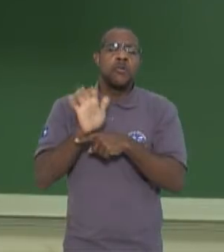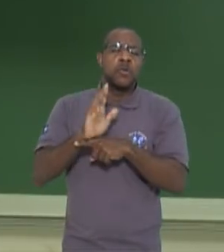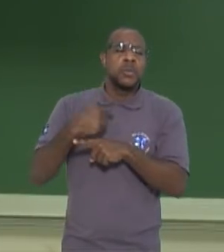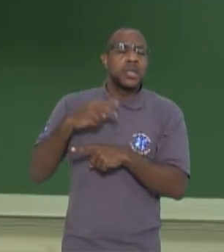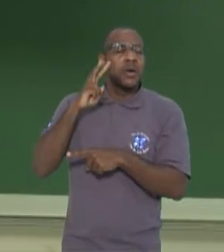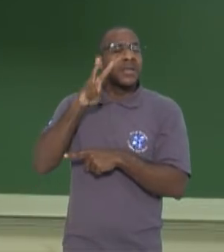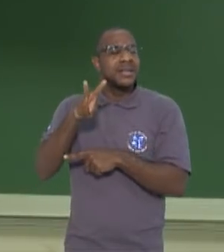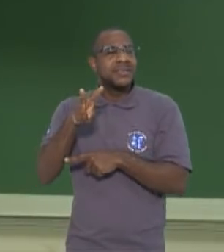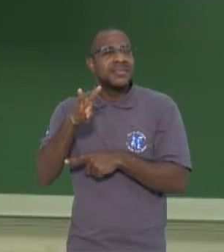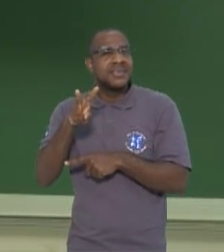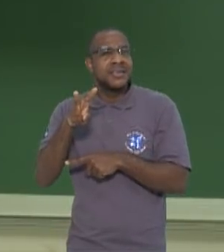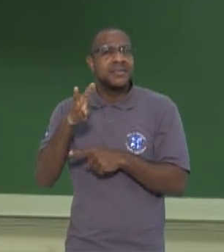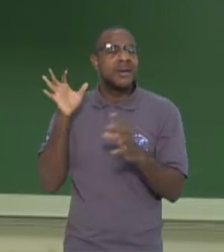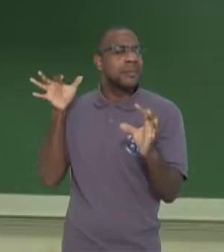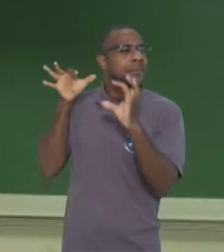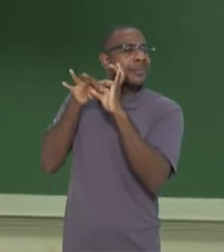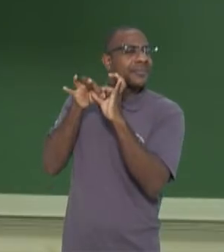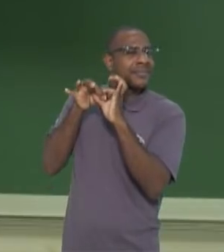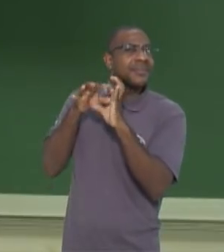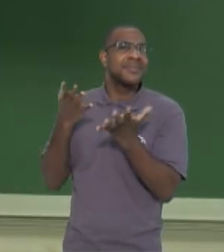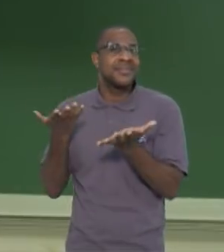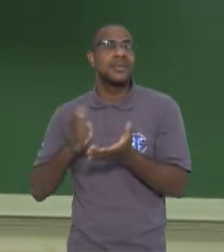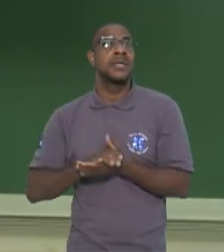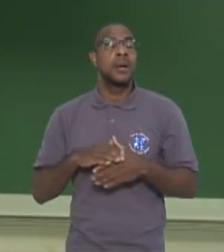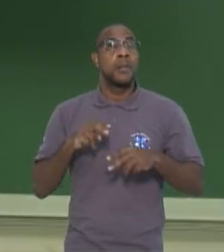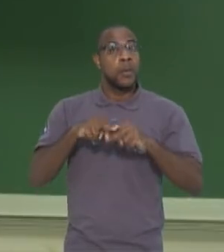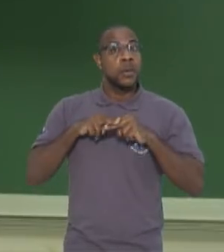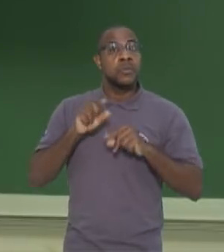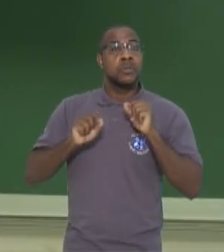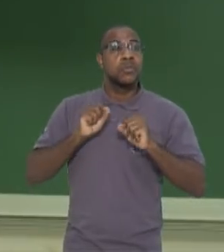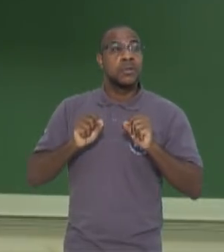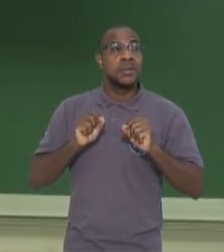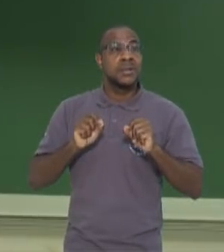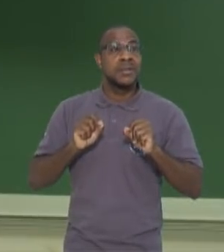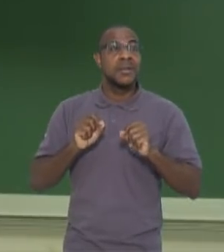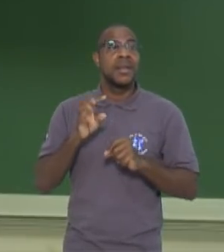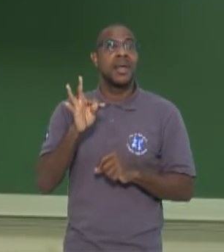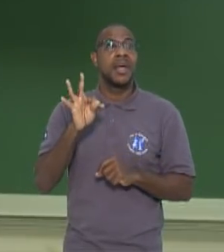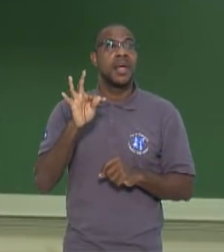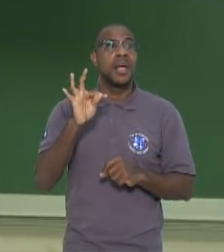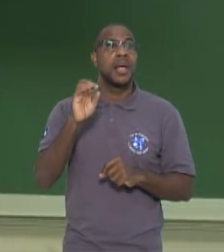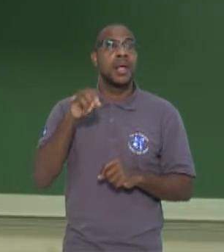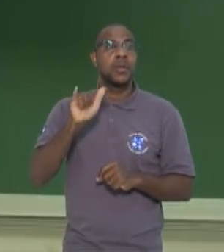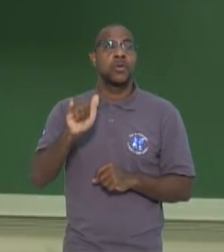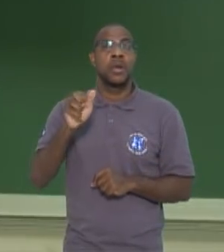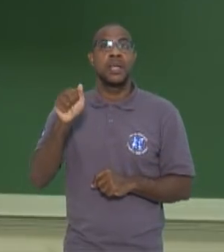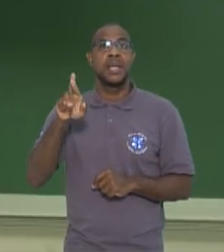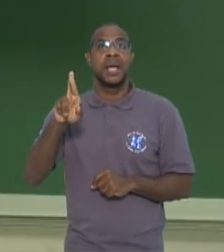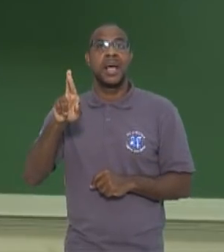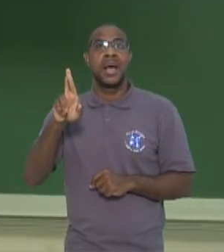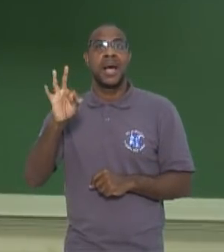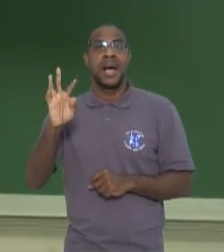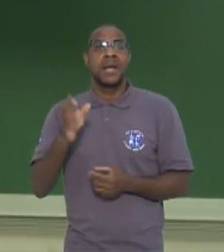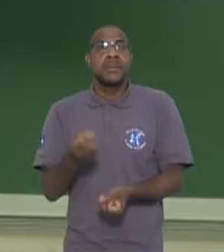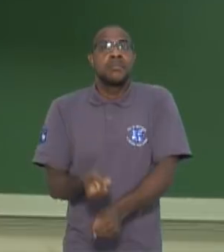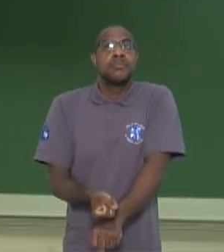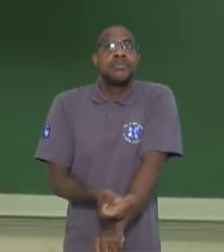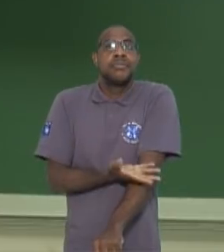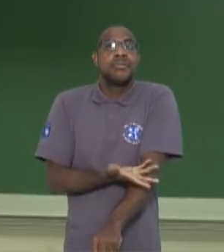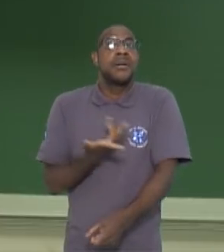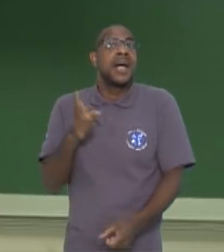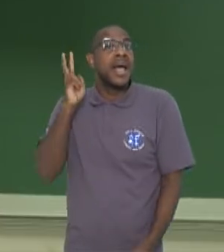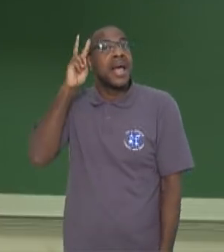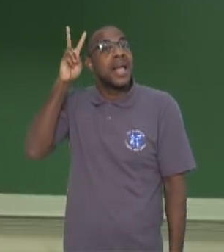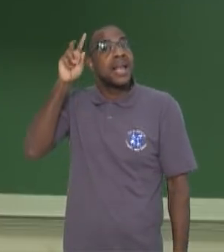vi. Isso acontece diversas vezes. Então, por isso, a Toy Art tenta lidar com essa parte emocional, com essa parte da nossa infância,